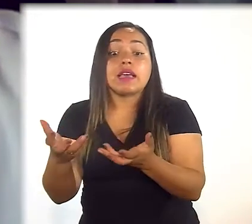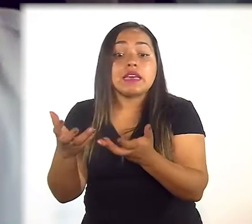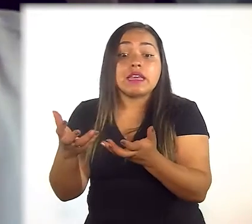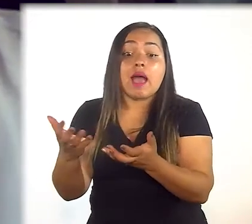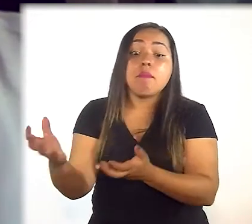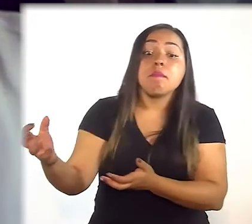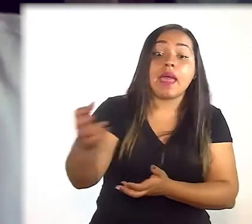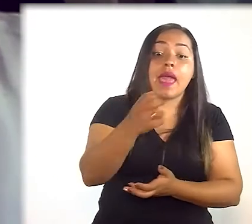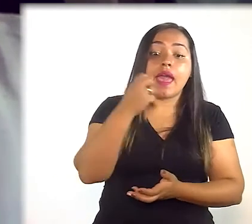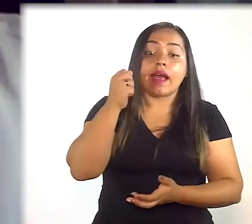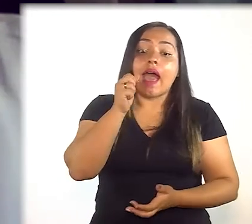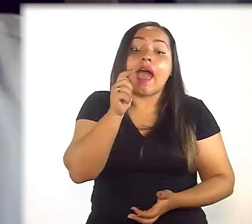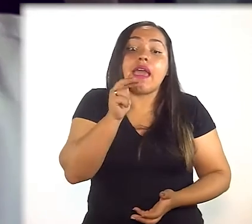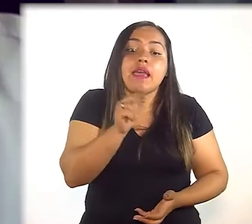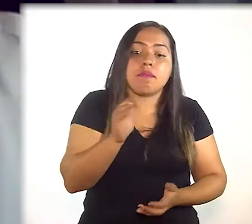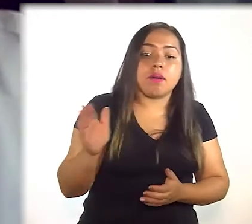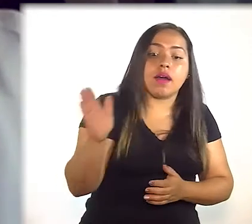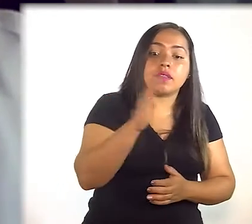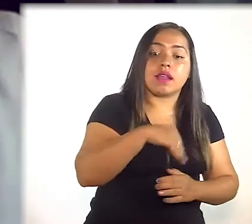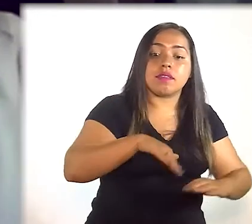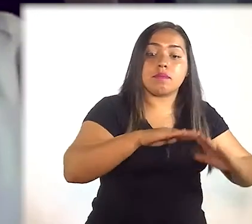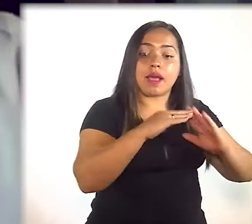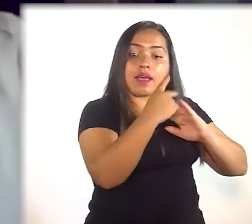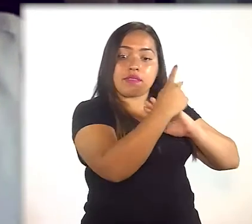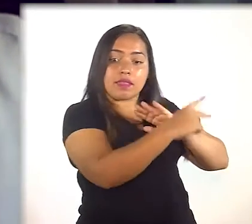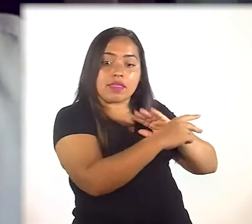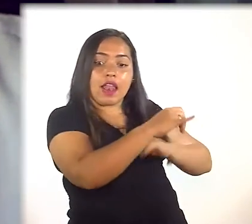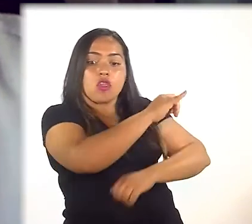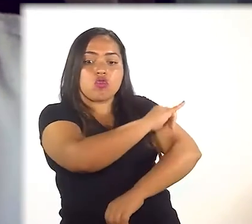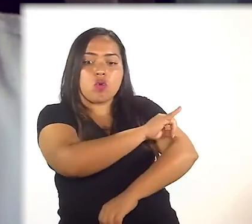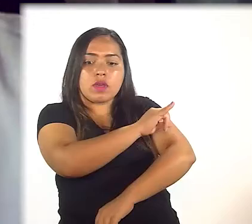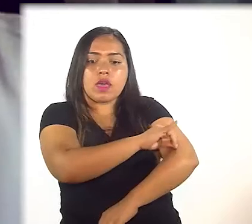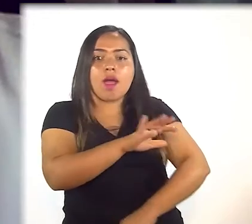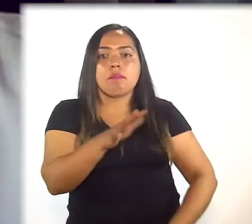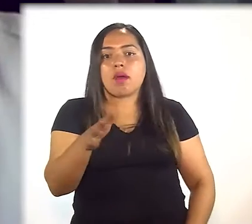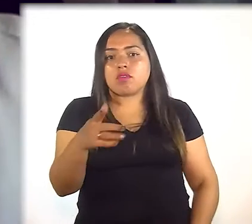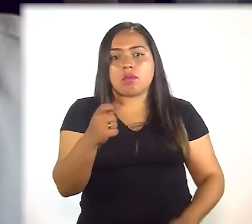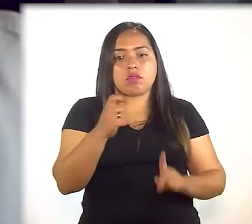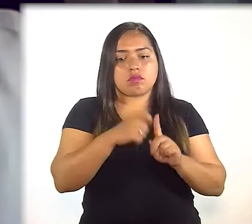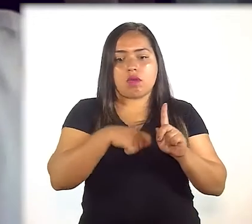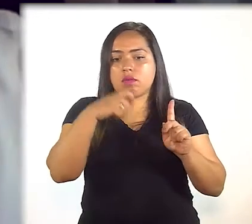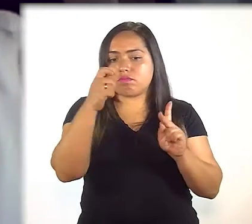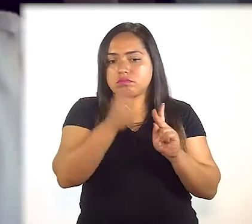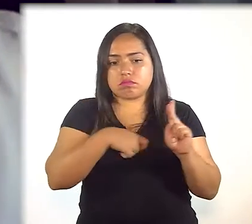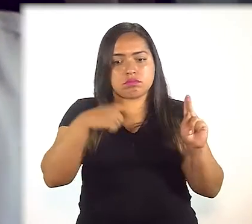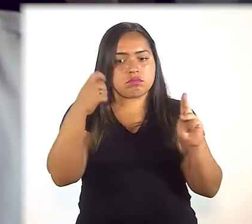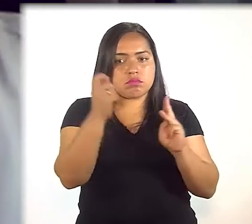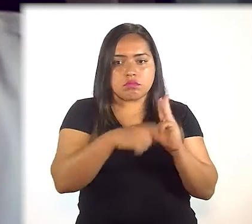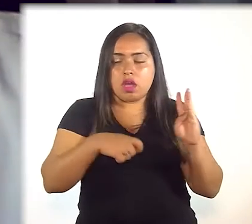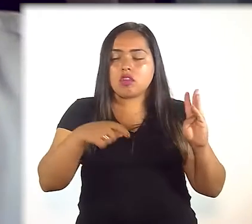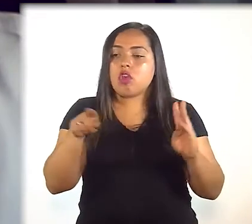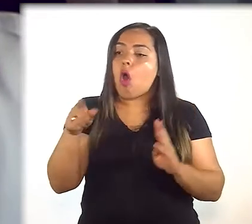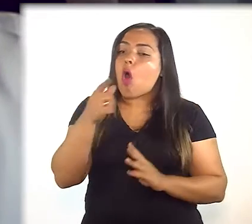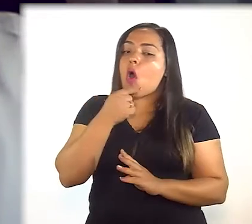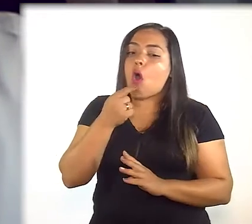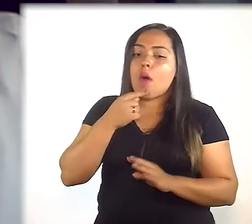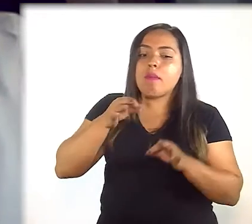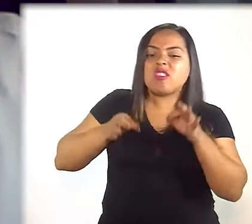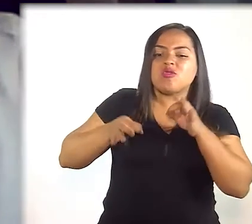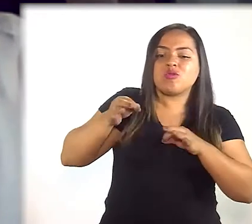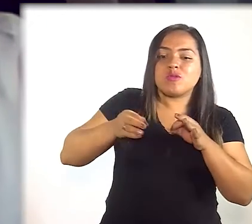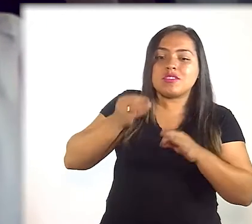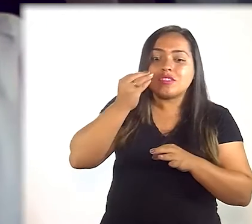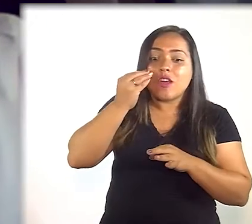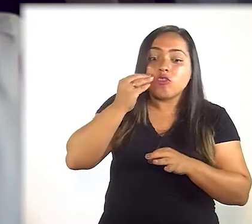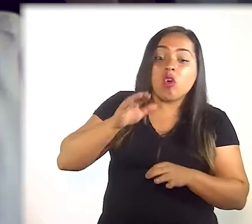reunir o mínimo de prova possível. Então, eu fiz uma ação de busca e apreensão, porque ela queria pegar a irmã de lá e trazer